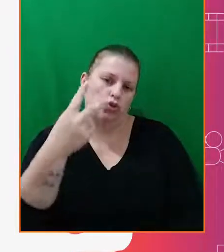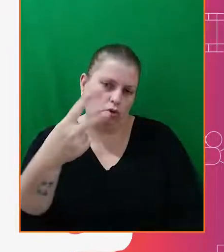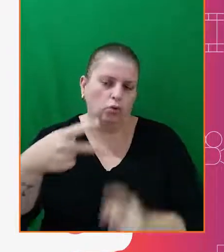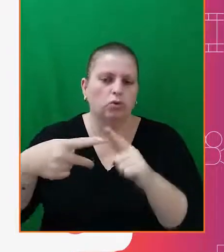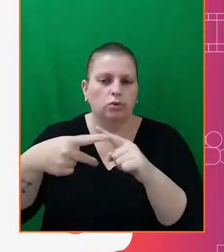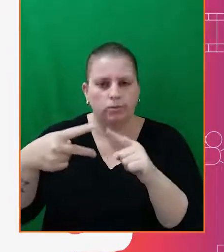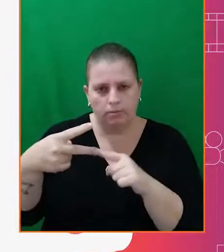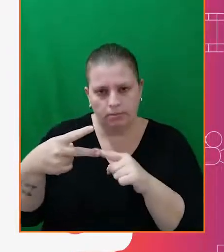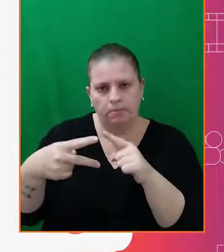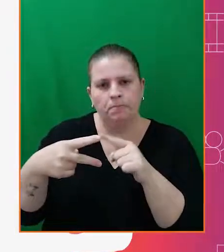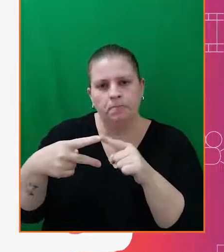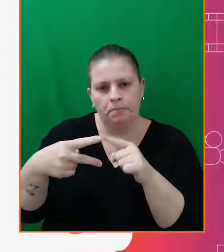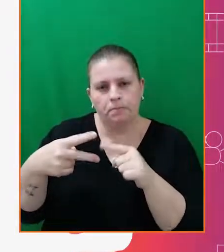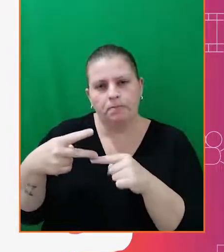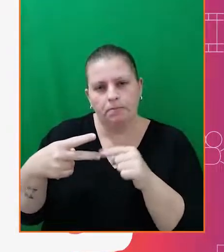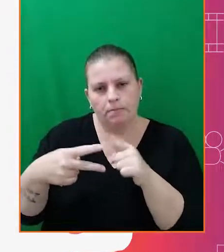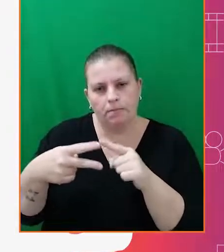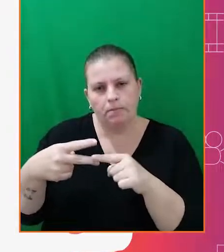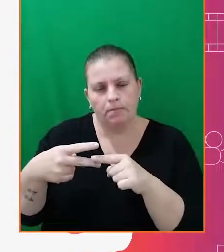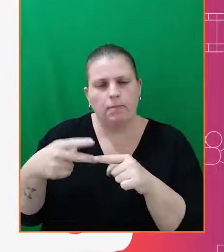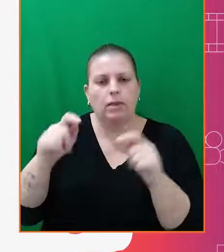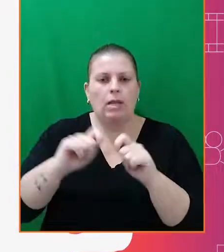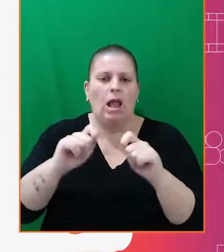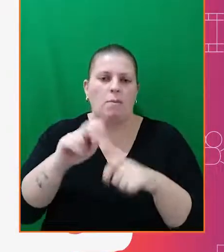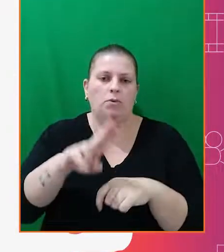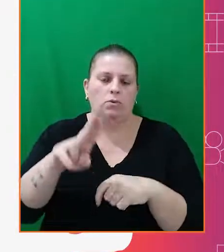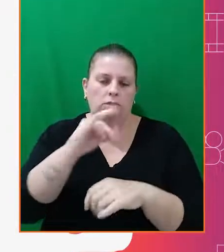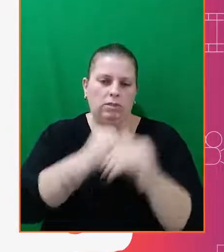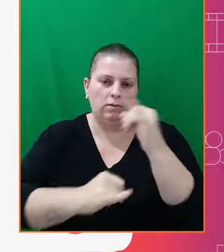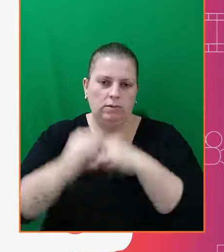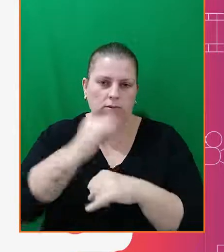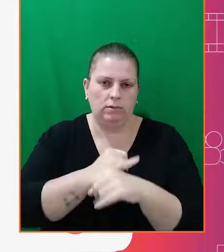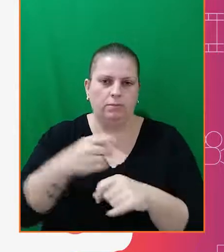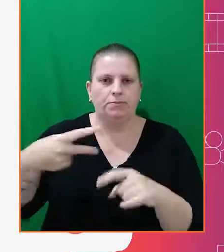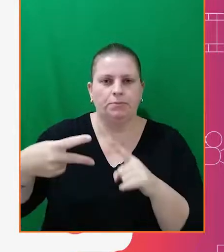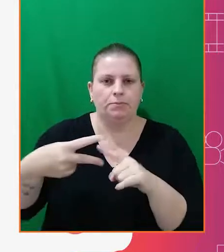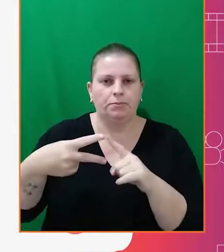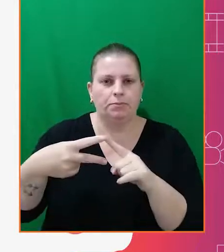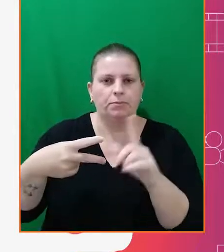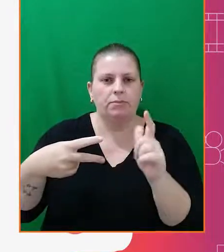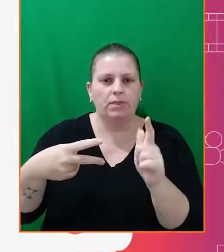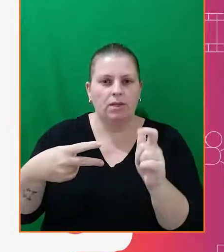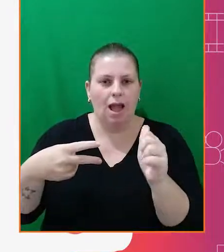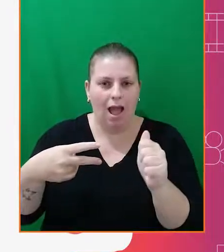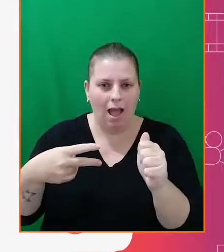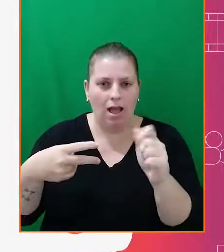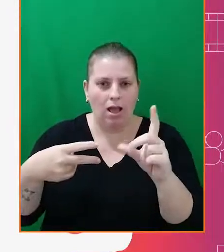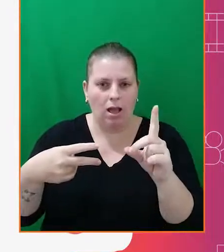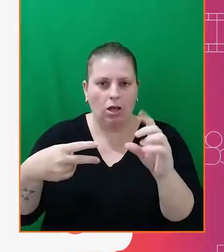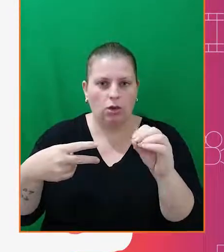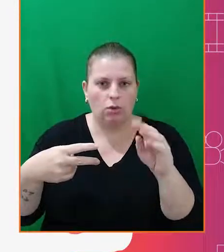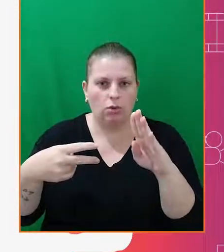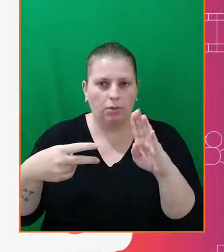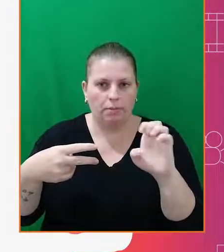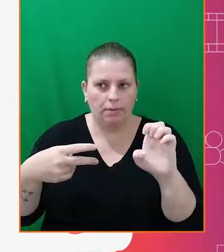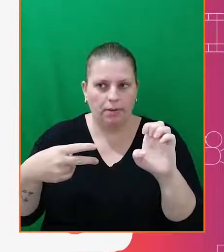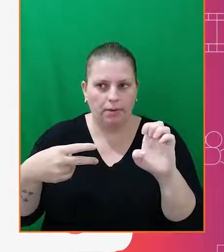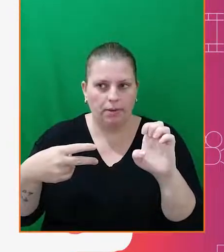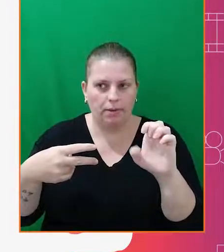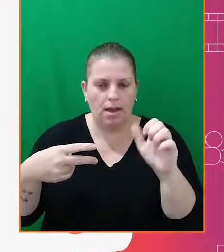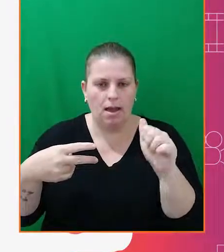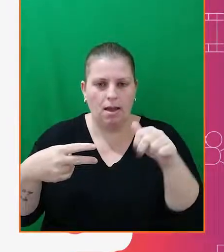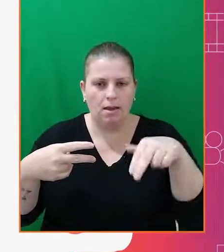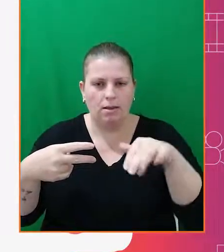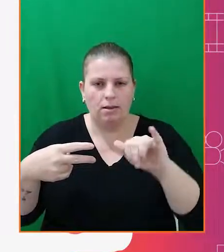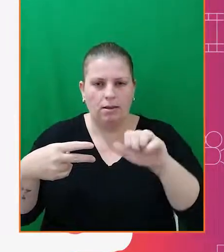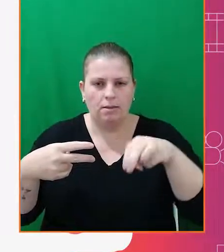2 aqui que estão sendo usados pelos principais estúdios e tem muito treinamento gratuito na internet. O Adobe Animation é um software